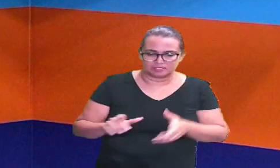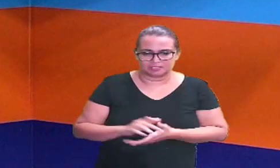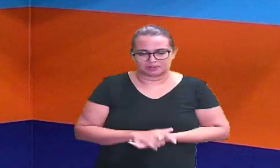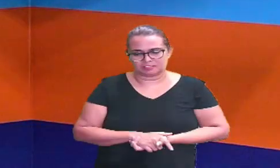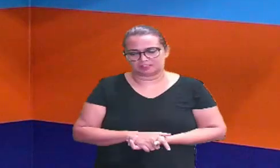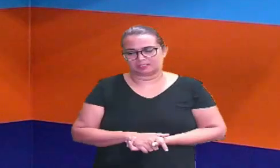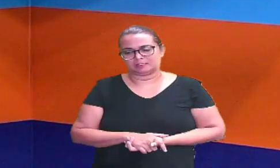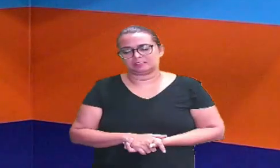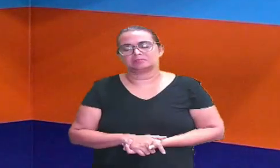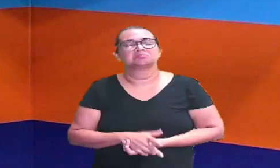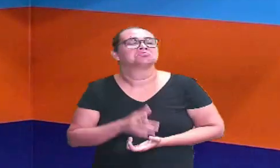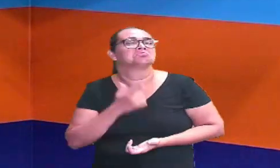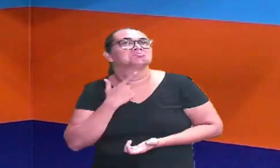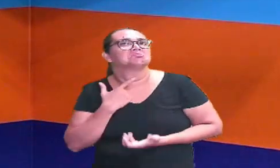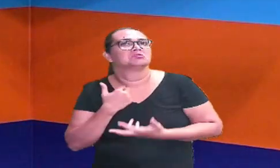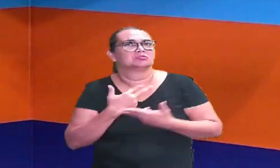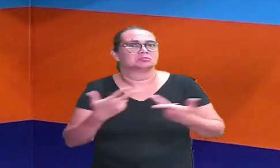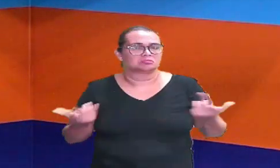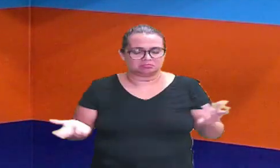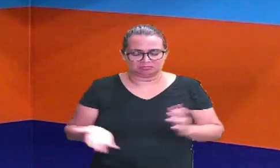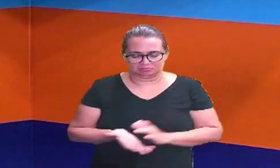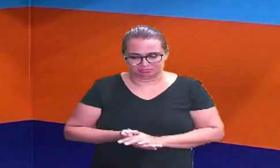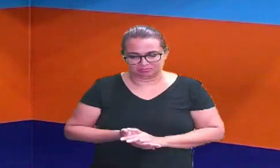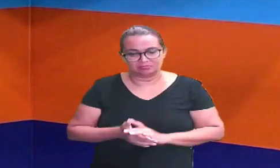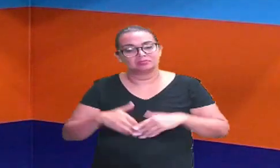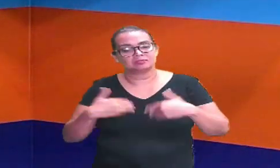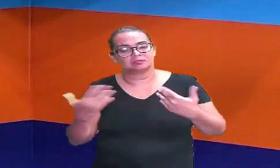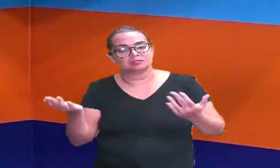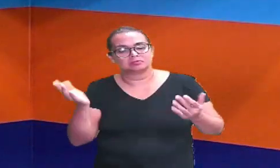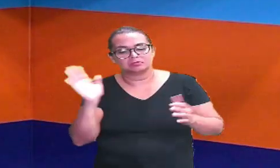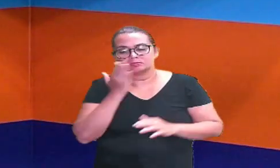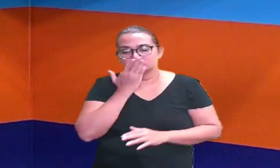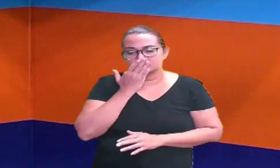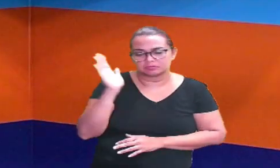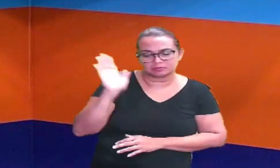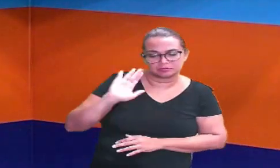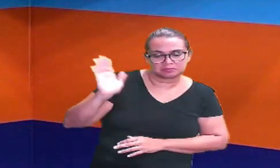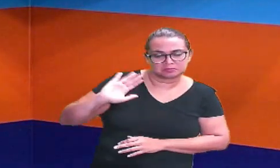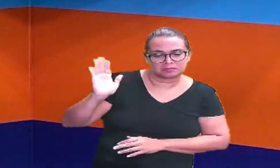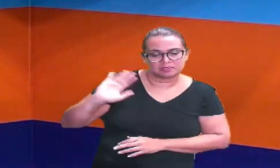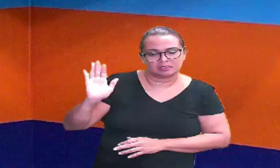tanto desejamos. Então, meus queridos, ó, beijinho